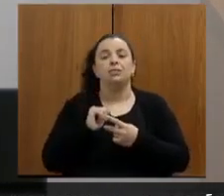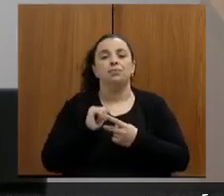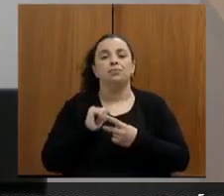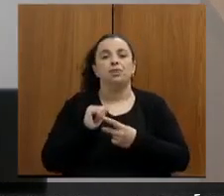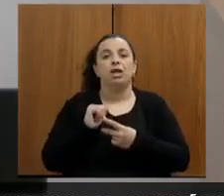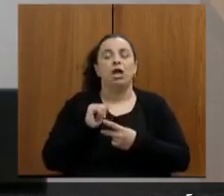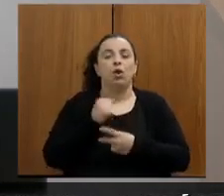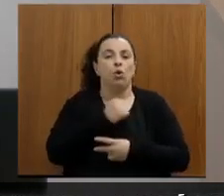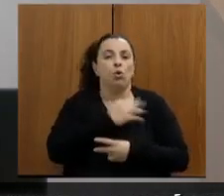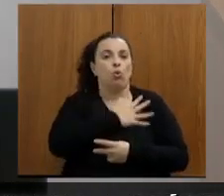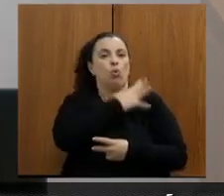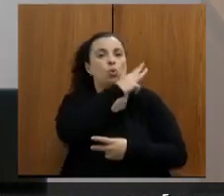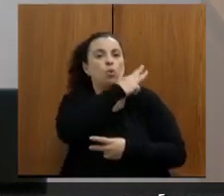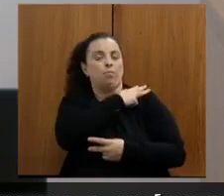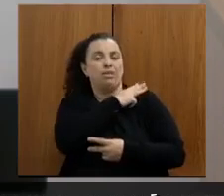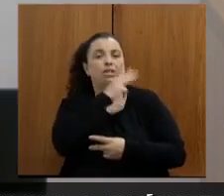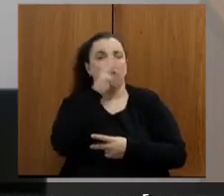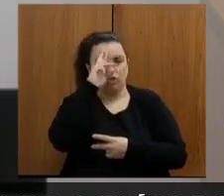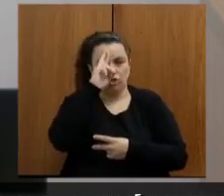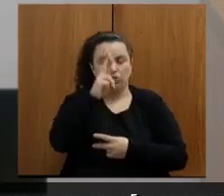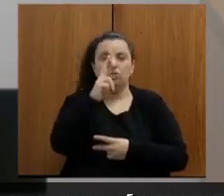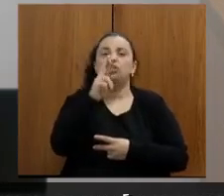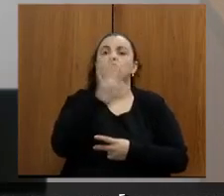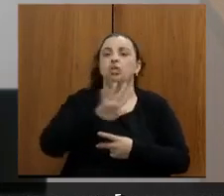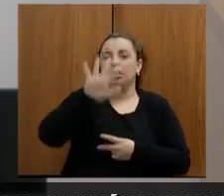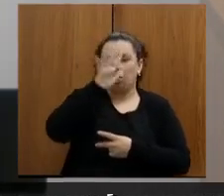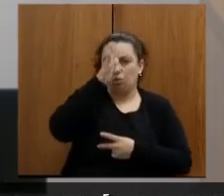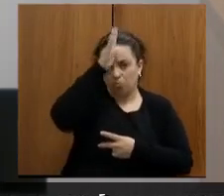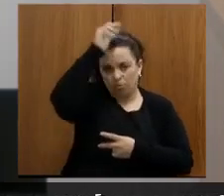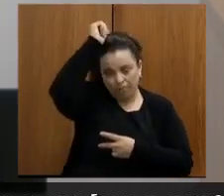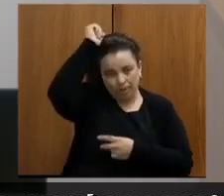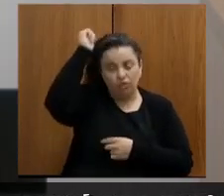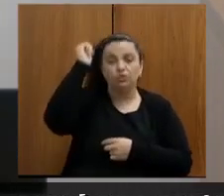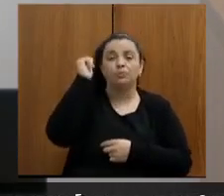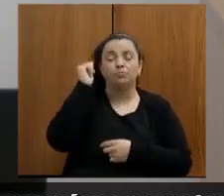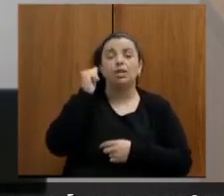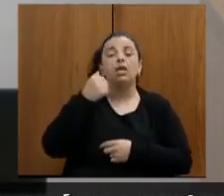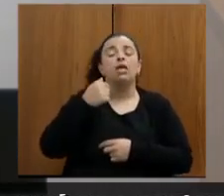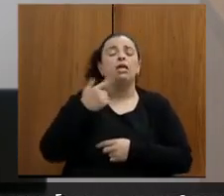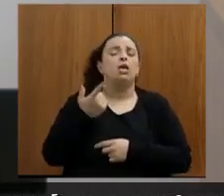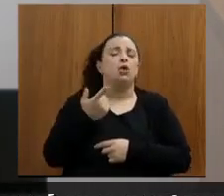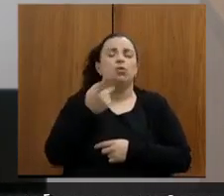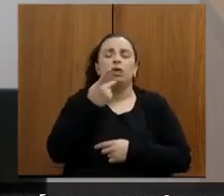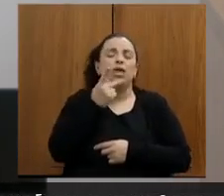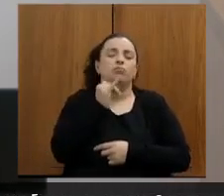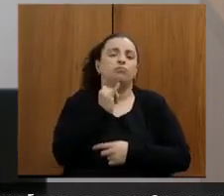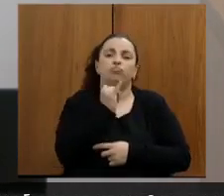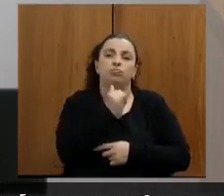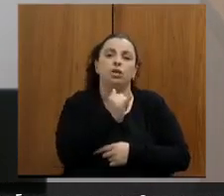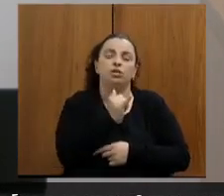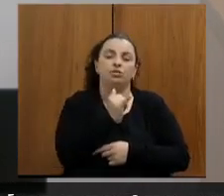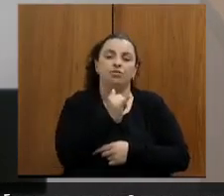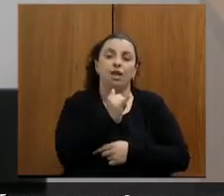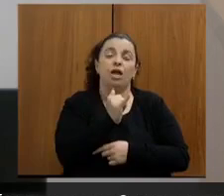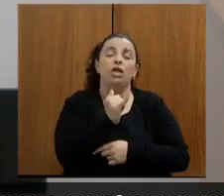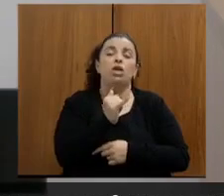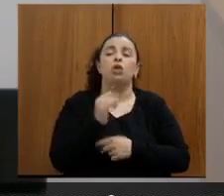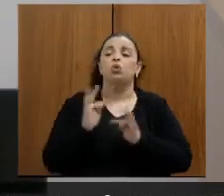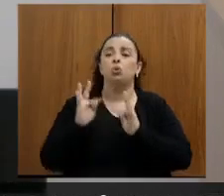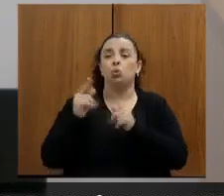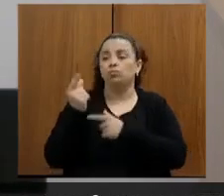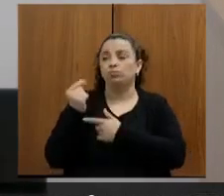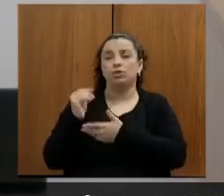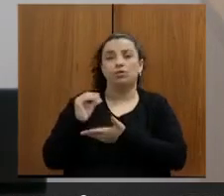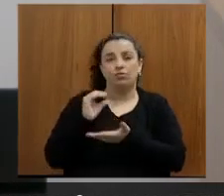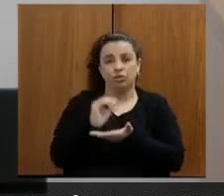ao comandante-geral do Corpo de Bombeiros é continuar aqui Comandante dizendo que os investimentos